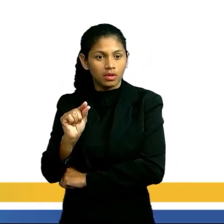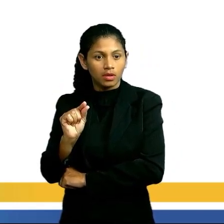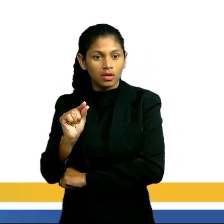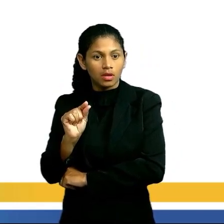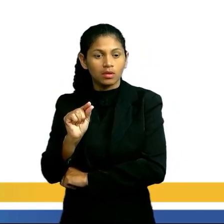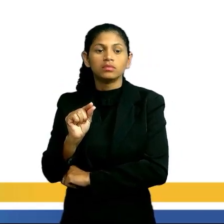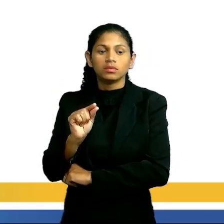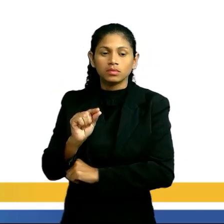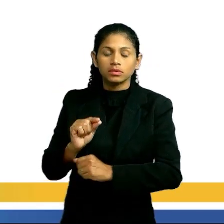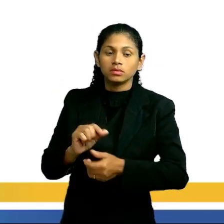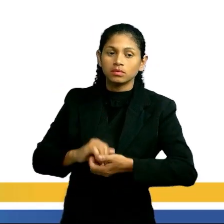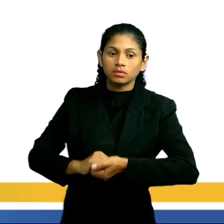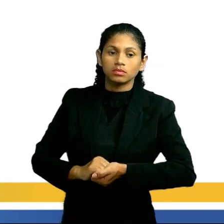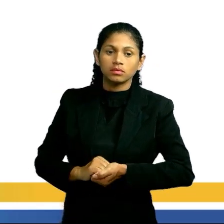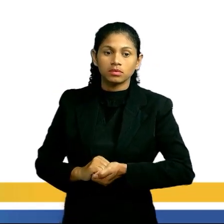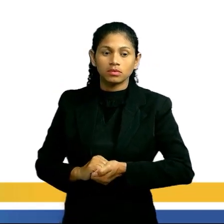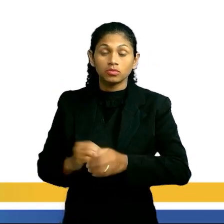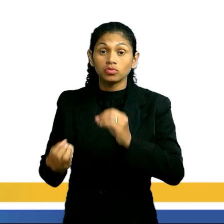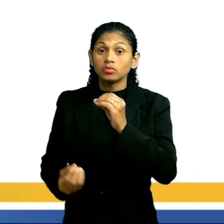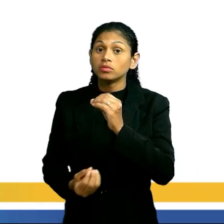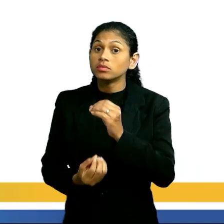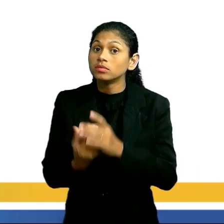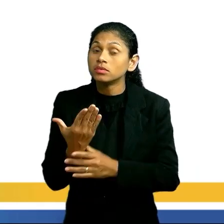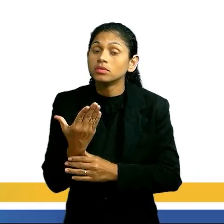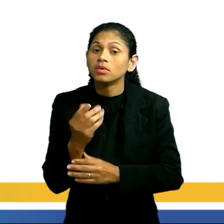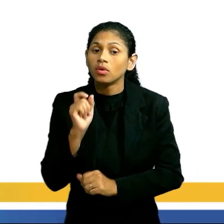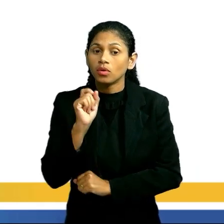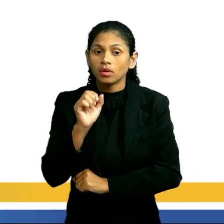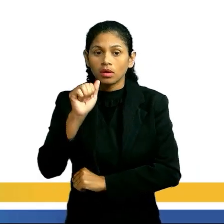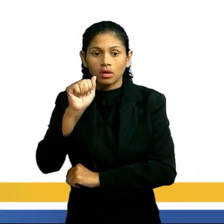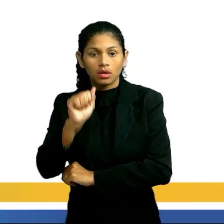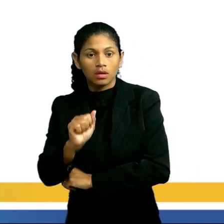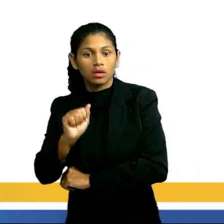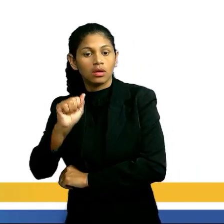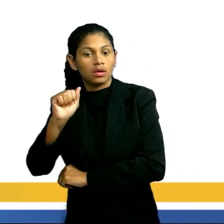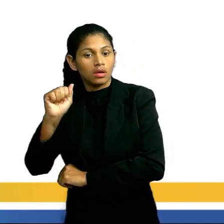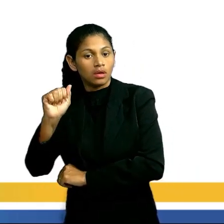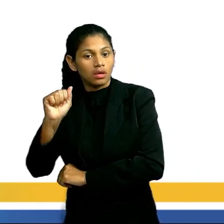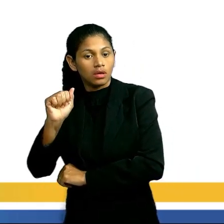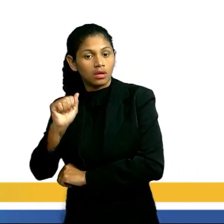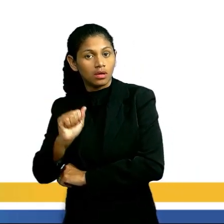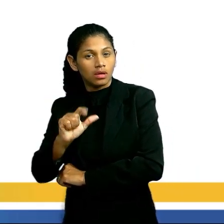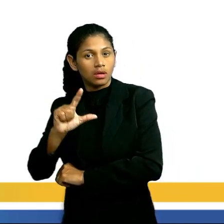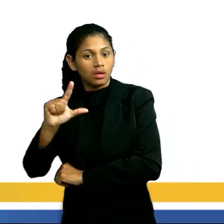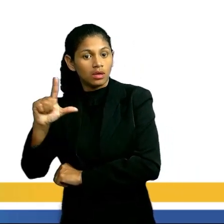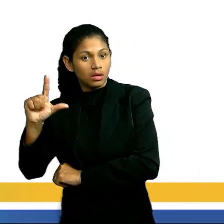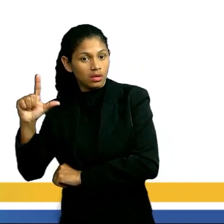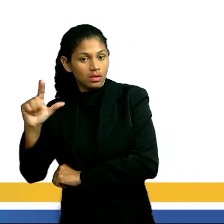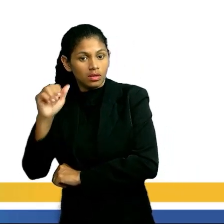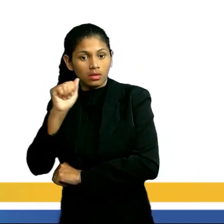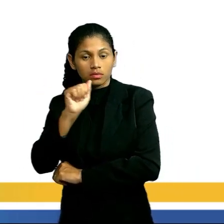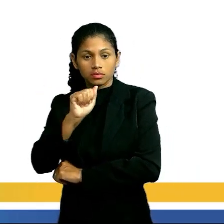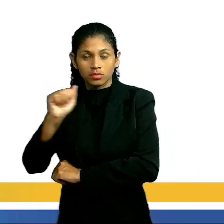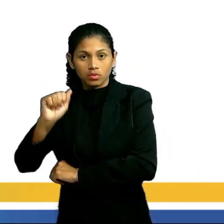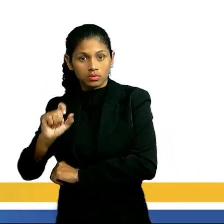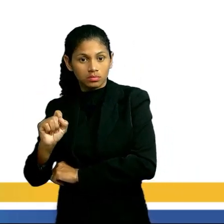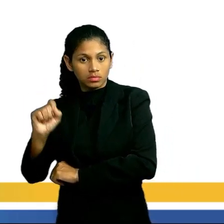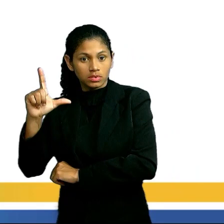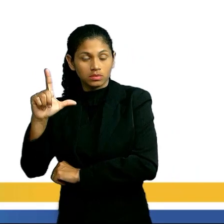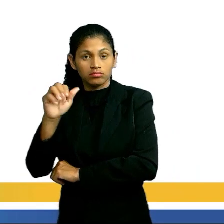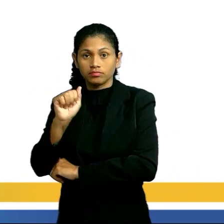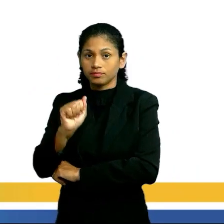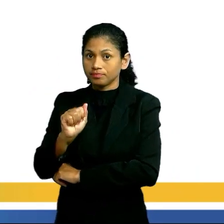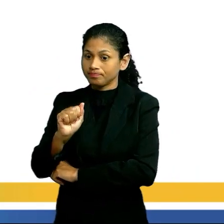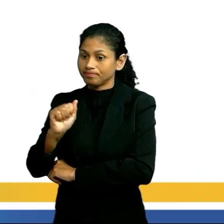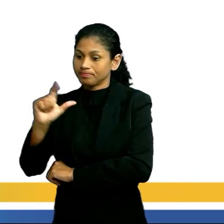Surgirão, então, na prole, indivíduos azão, azão, azão, azinho, azão, azinho e azinho, azinho, na